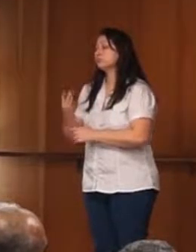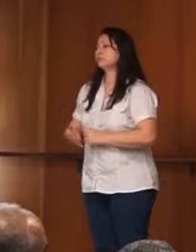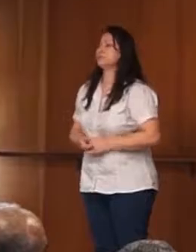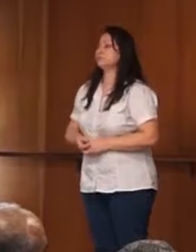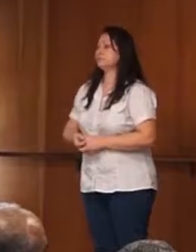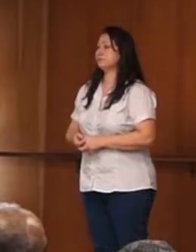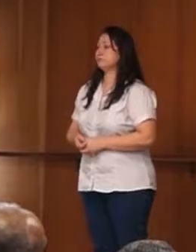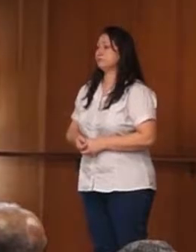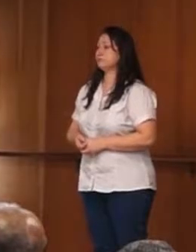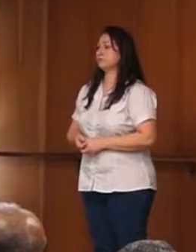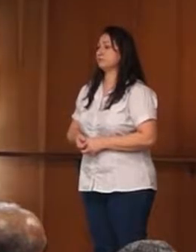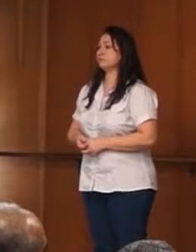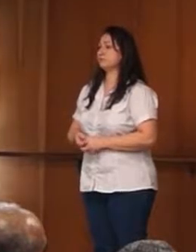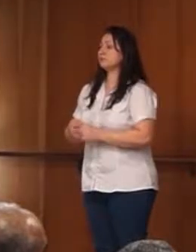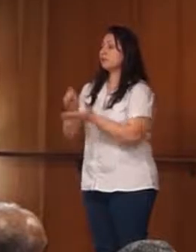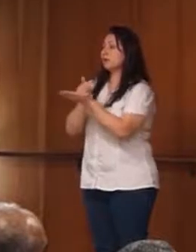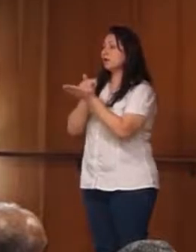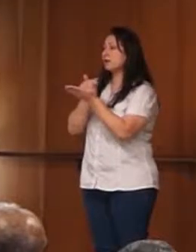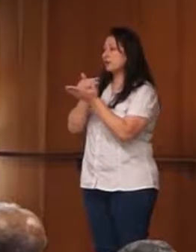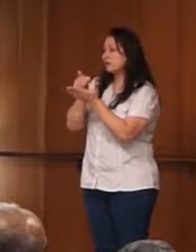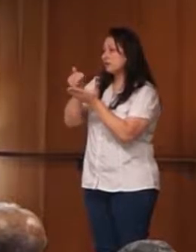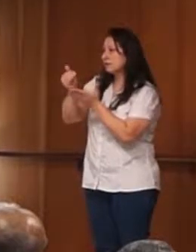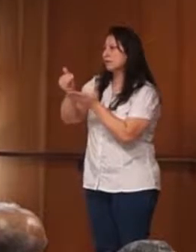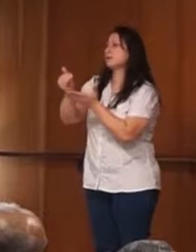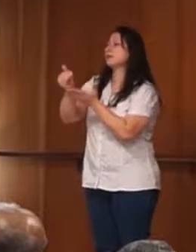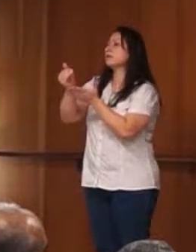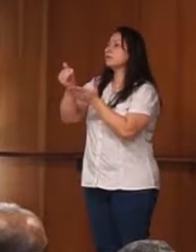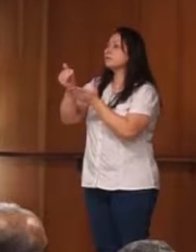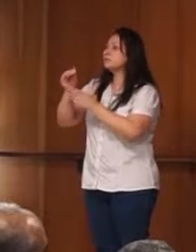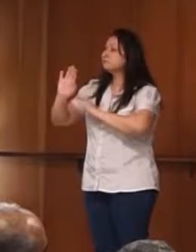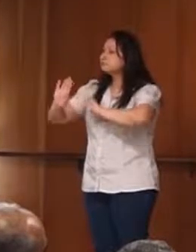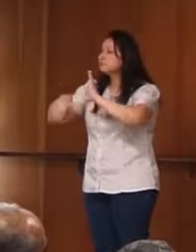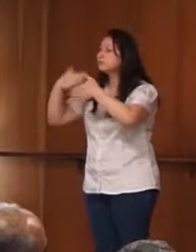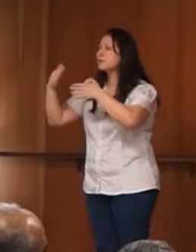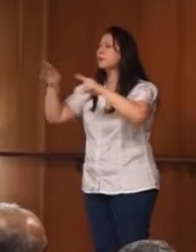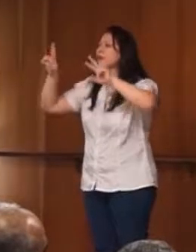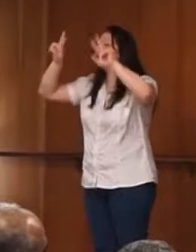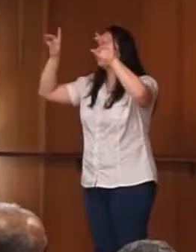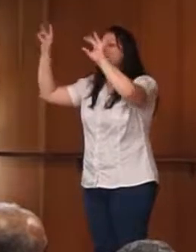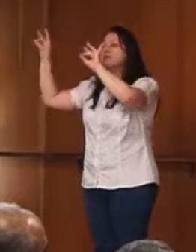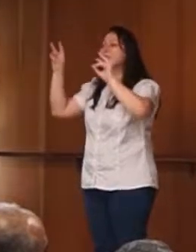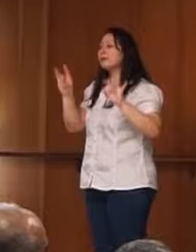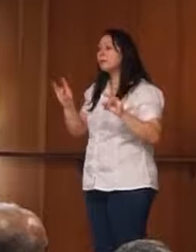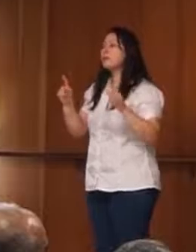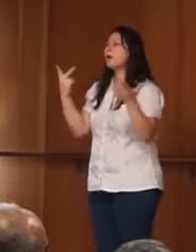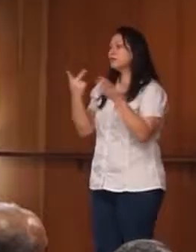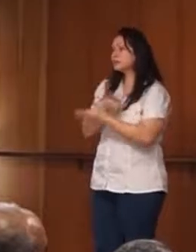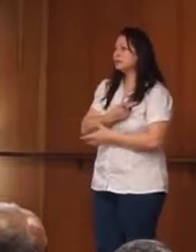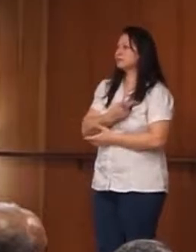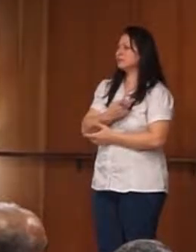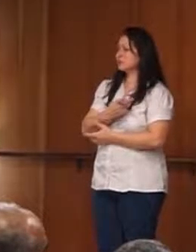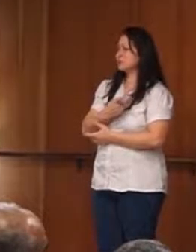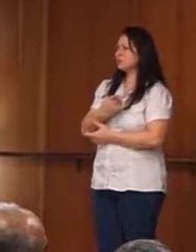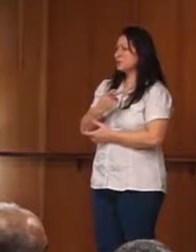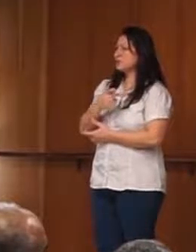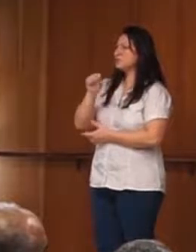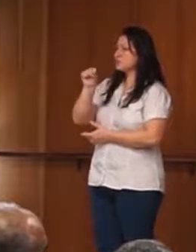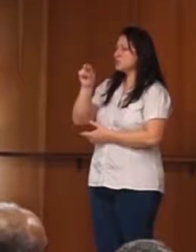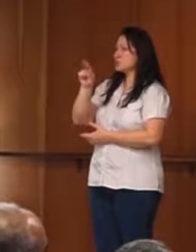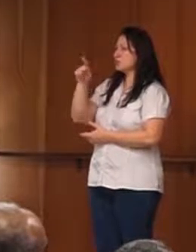uma adesão a um bordão, que foi, inclusive, o bordão que foi utilizado no Supremo Tribunal Federal